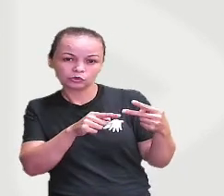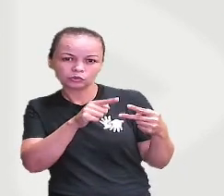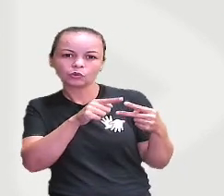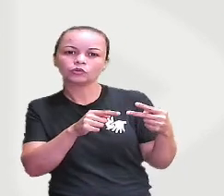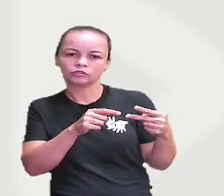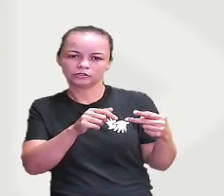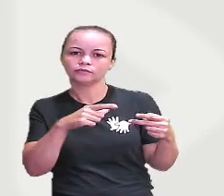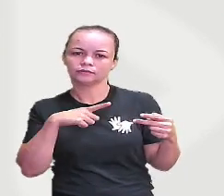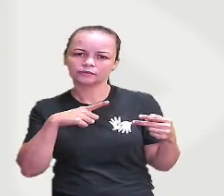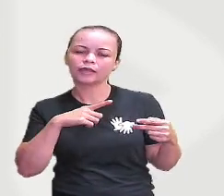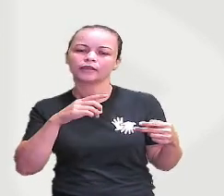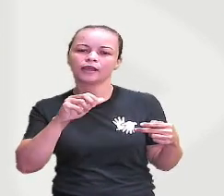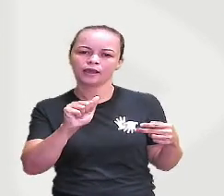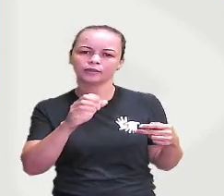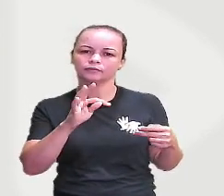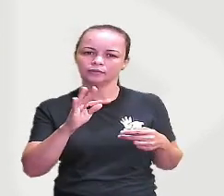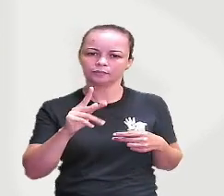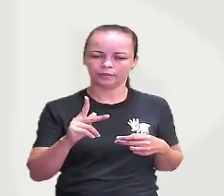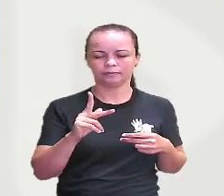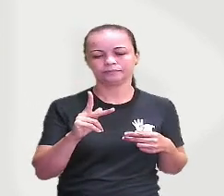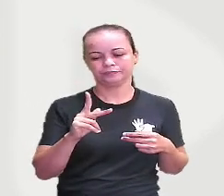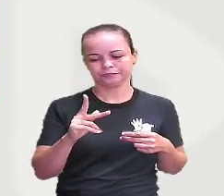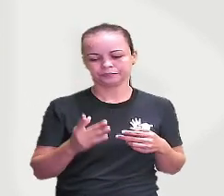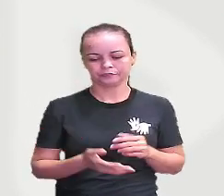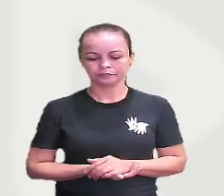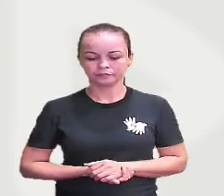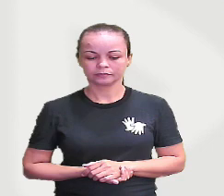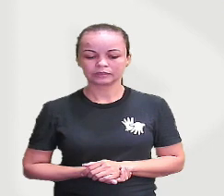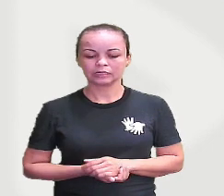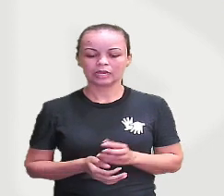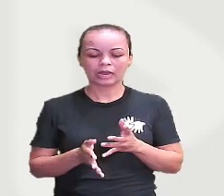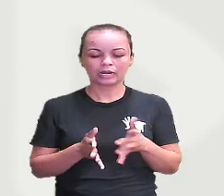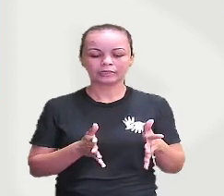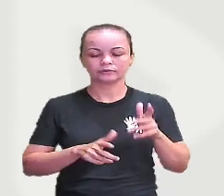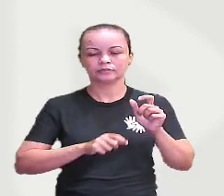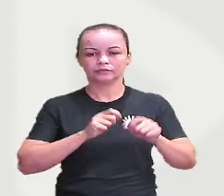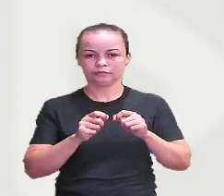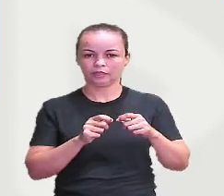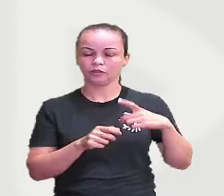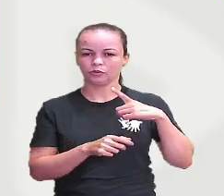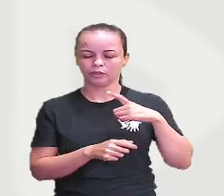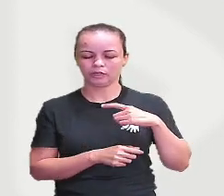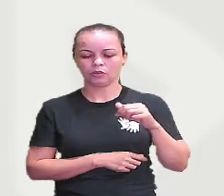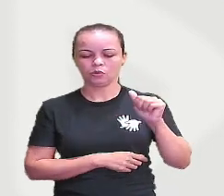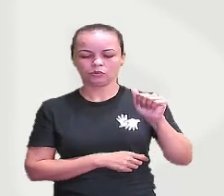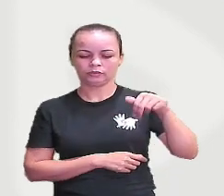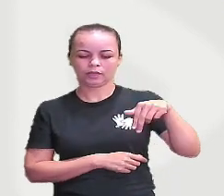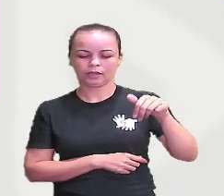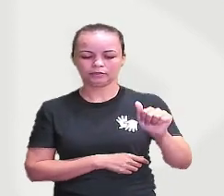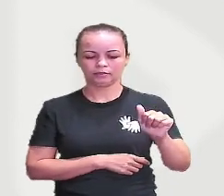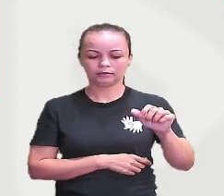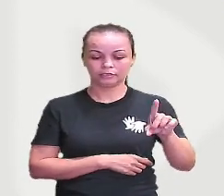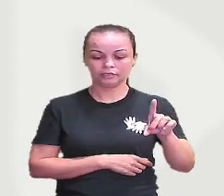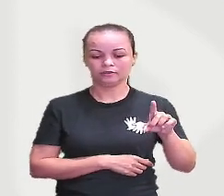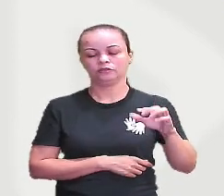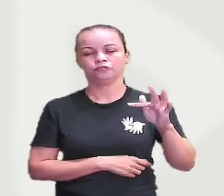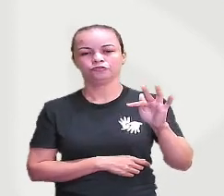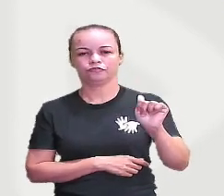2 ATPs. Guarda essa informação. Além disso, se formou o quê? O NAD e o FAD, que